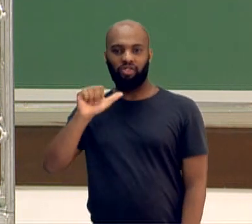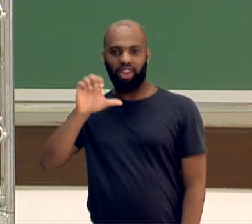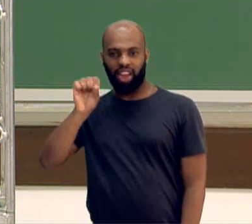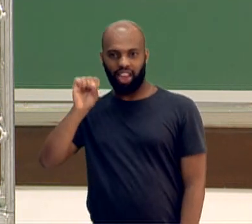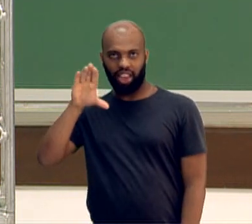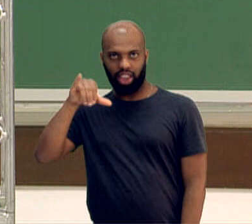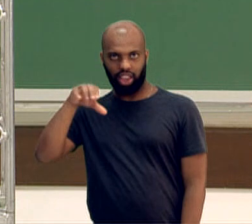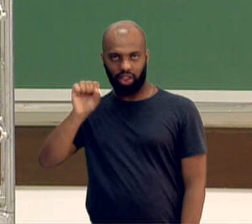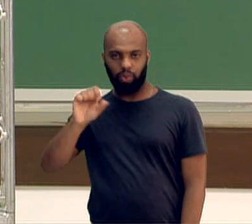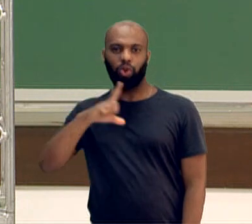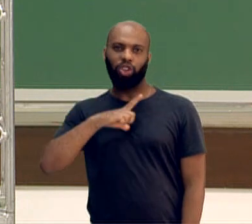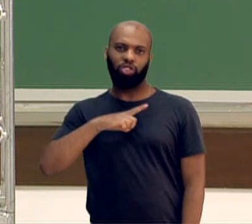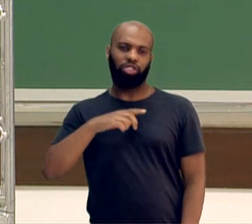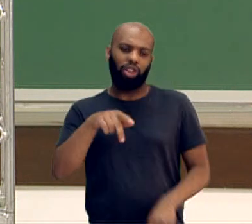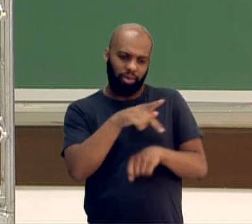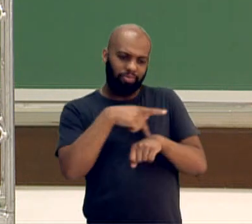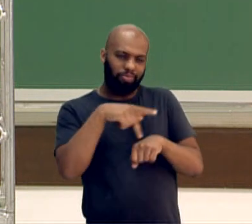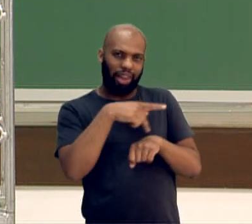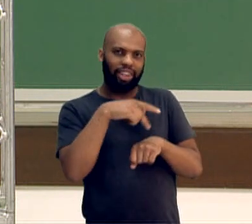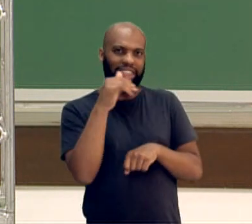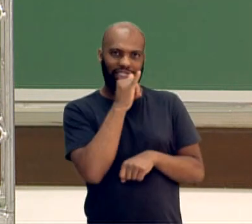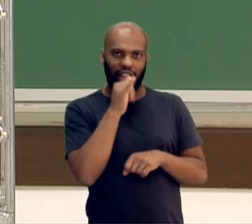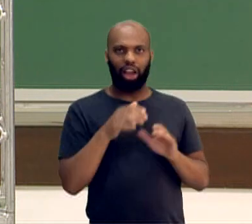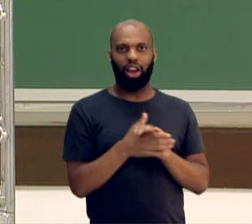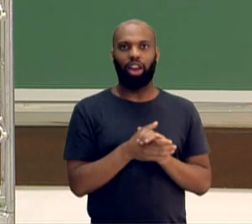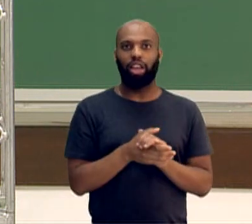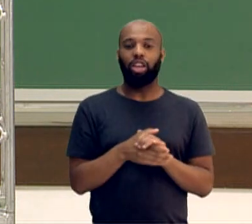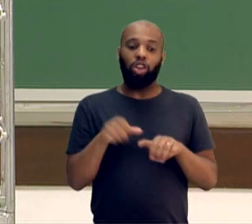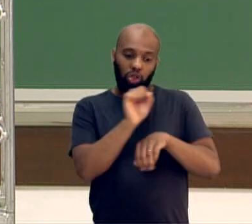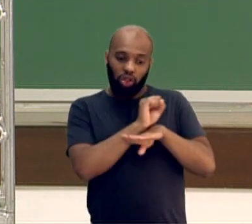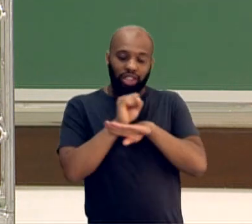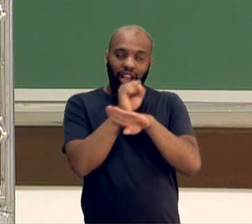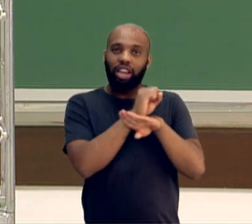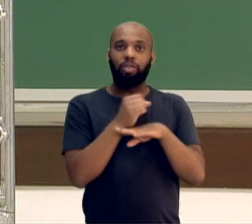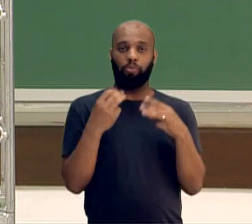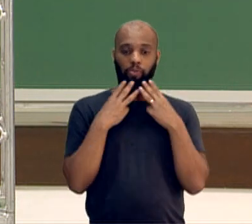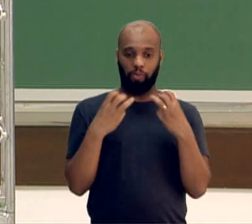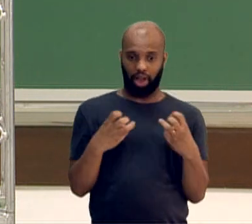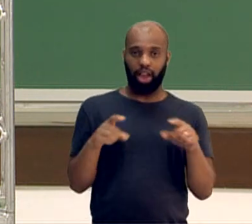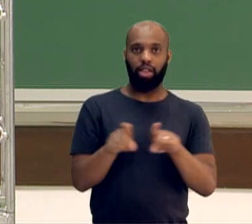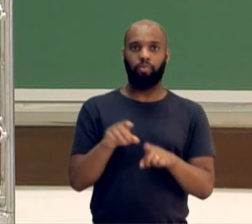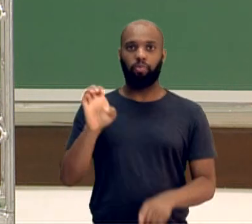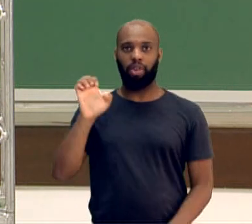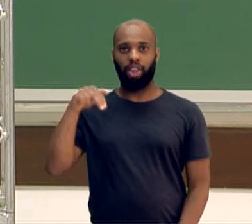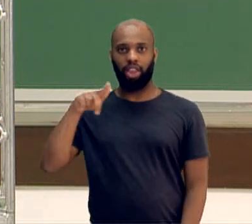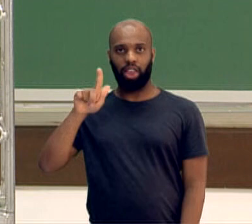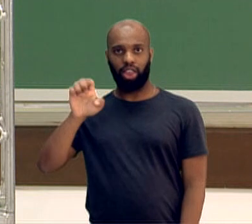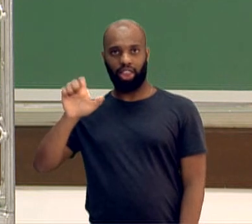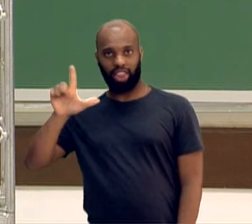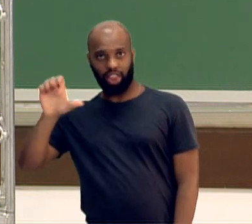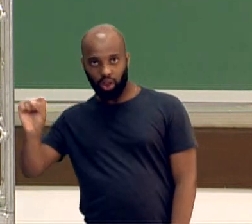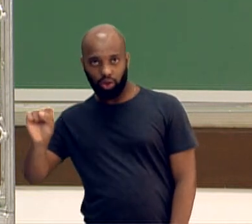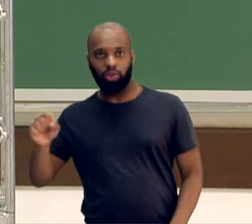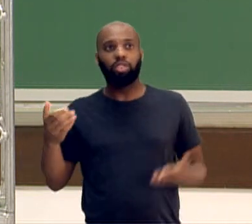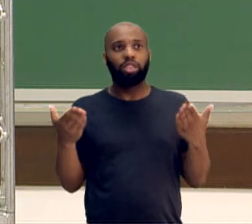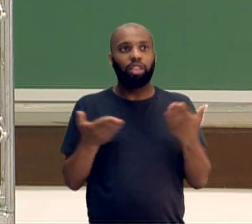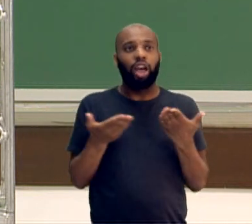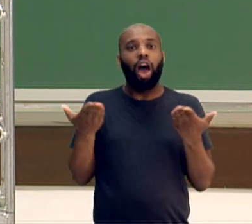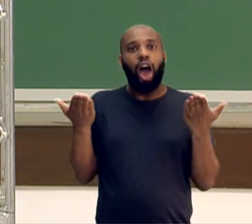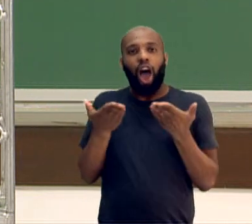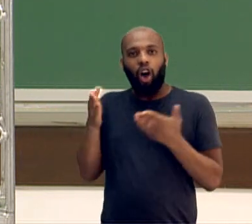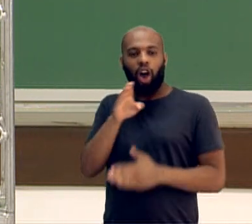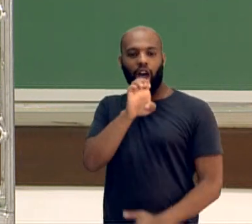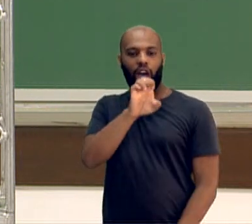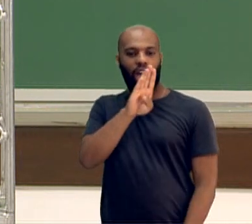próprio Mussolini, no socialismo, o Marx e o Engels, e no estado do bem-estar social, a base teórica